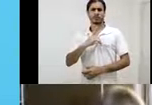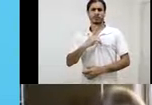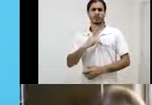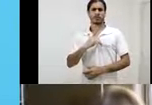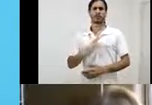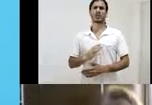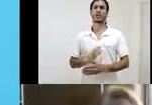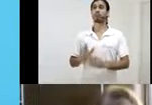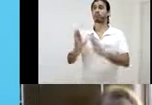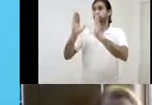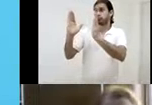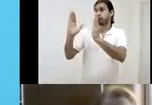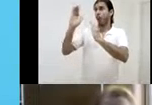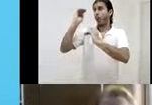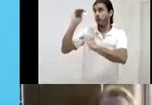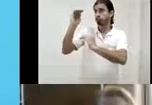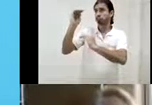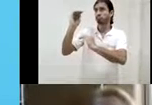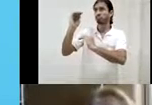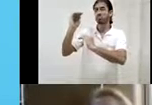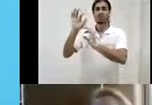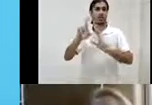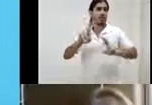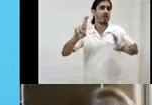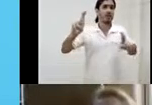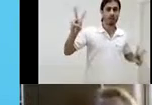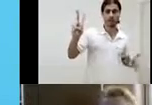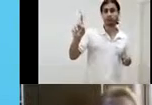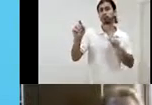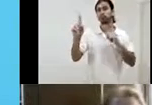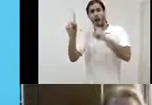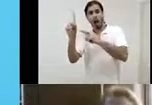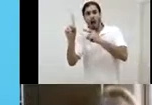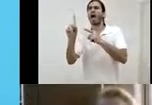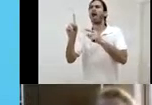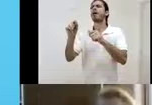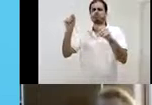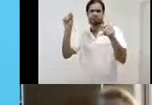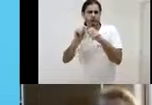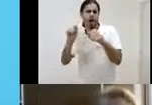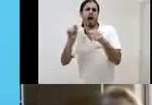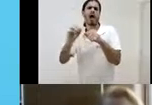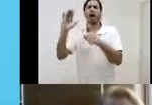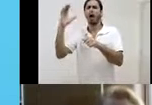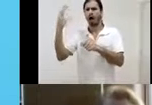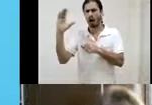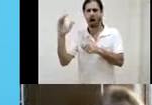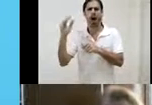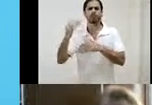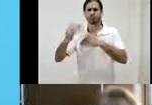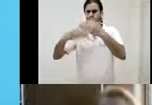ciência, produzissem conhecimento e os pesquisadores da área das ciências sociais e